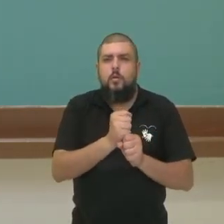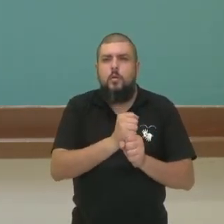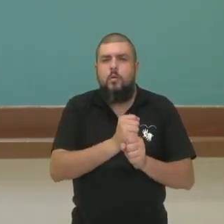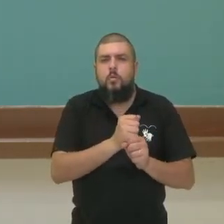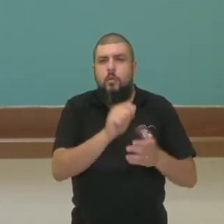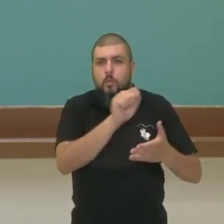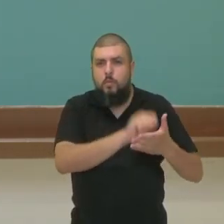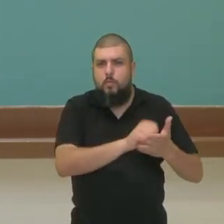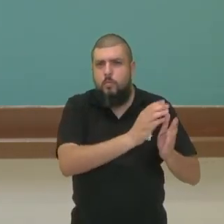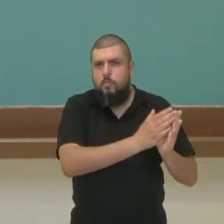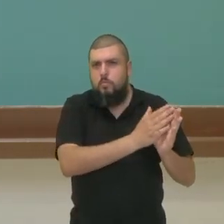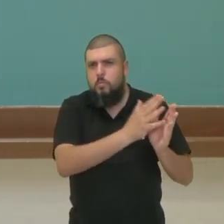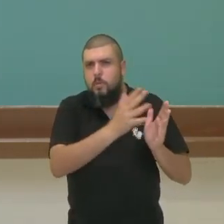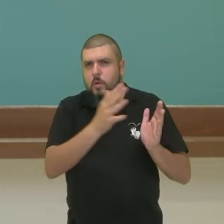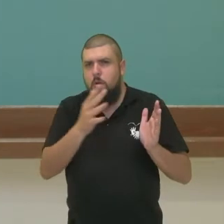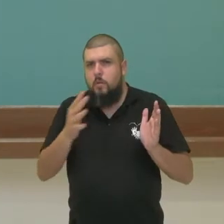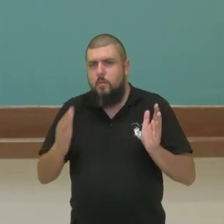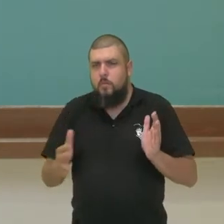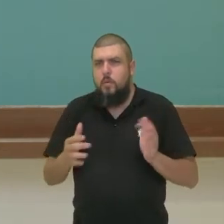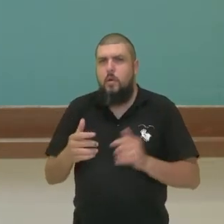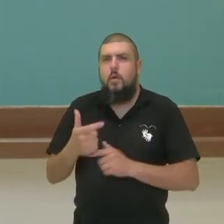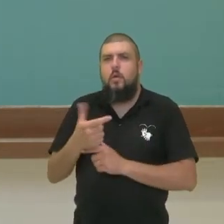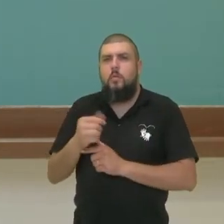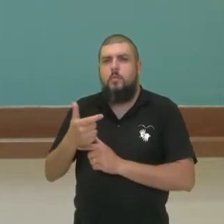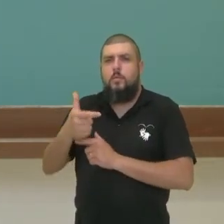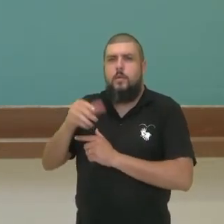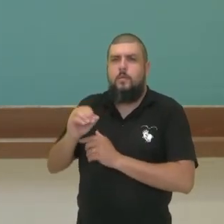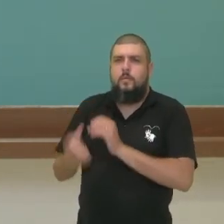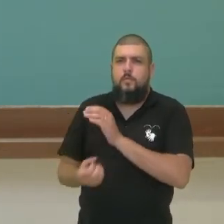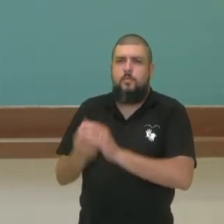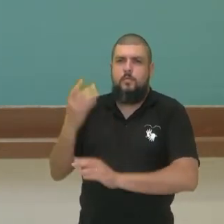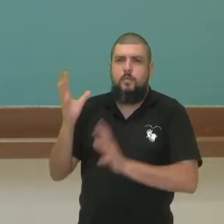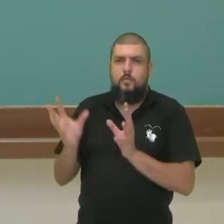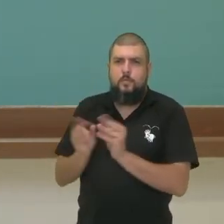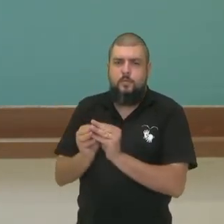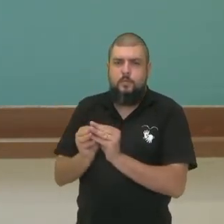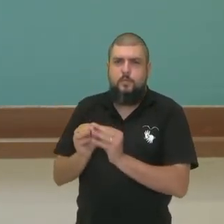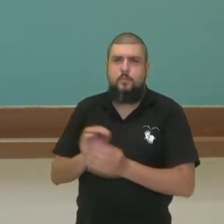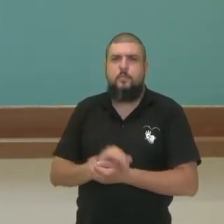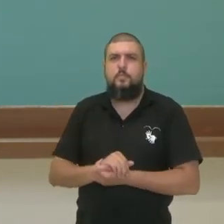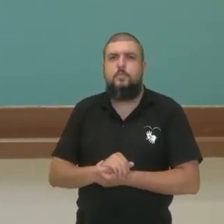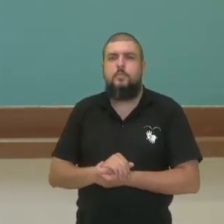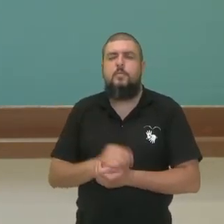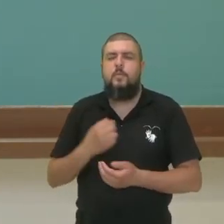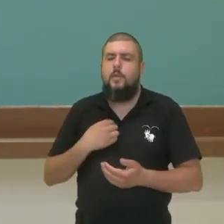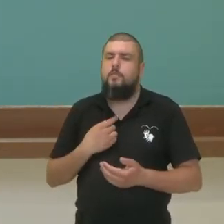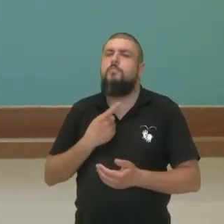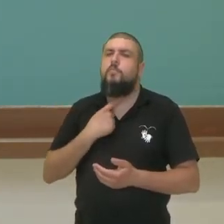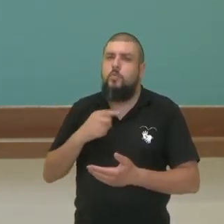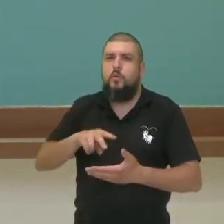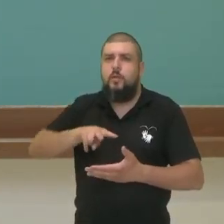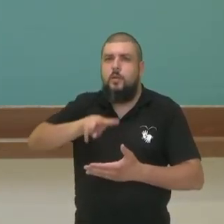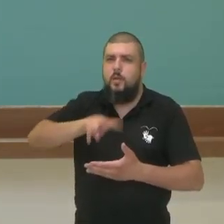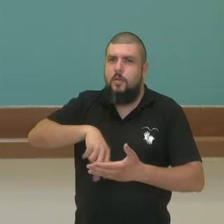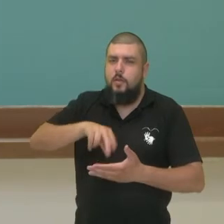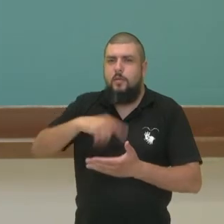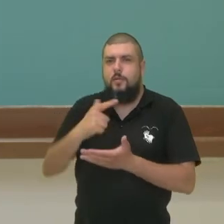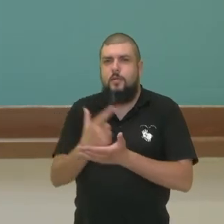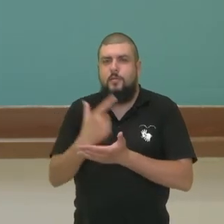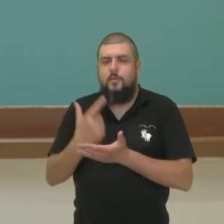2020. Gente, mas que resenha gostosa, né? Eu fiquei com muita vontade de ler O Pequeno Príncipe